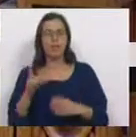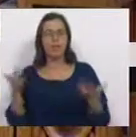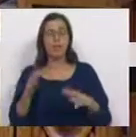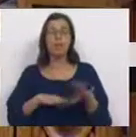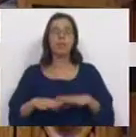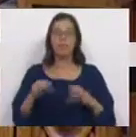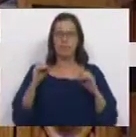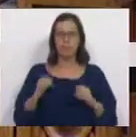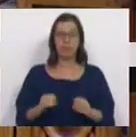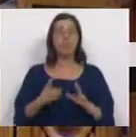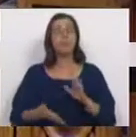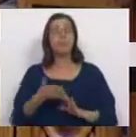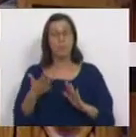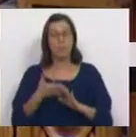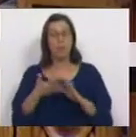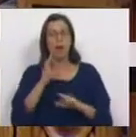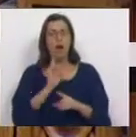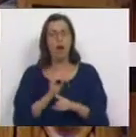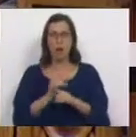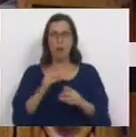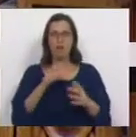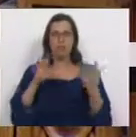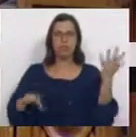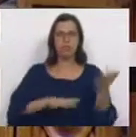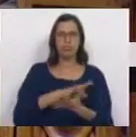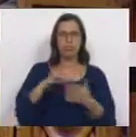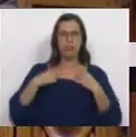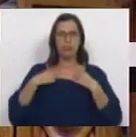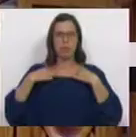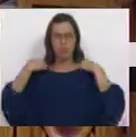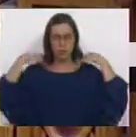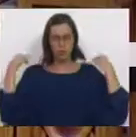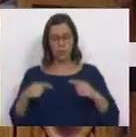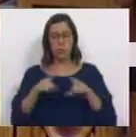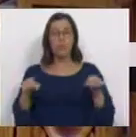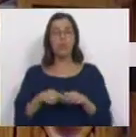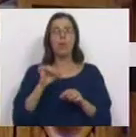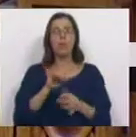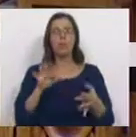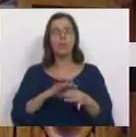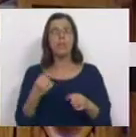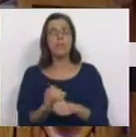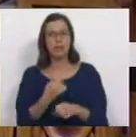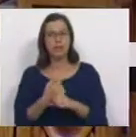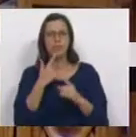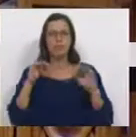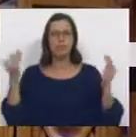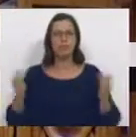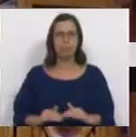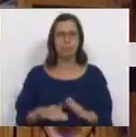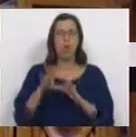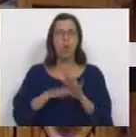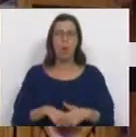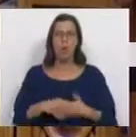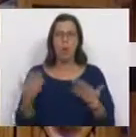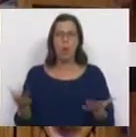e nada foi feito. As urgências continuam num verdadeiro caos. O espaço destinado a este serviço continua muito reduzido, sem